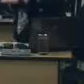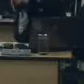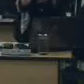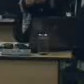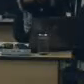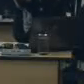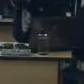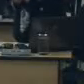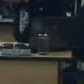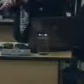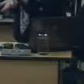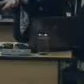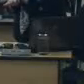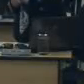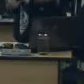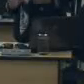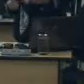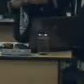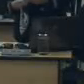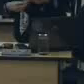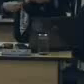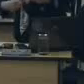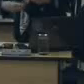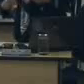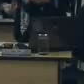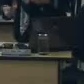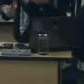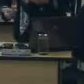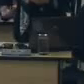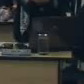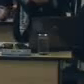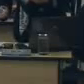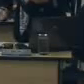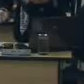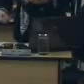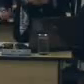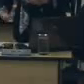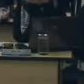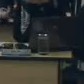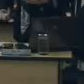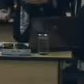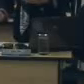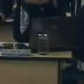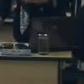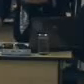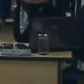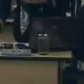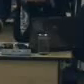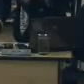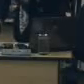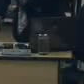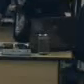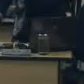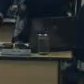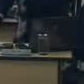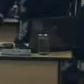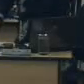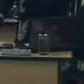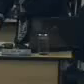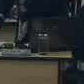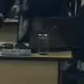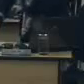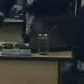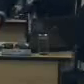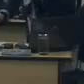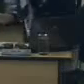árvore errada, espécie errada. Então, realmente tem que ter uma visão mais humana referente a isso. Obrigada